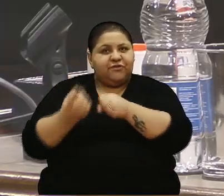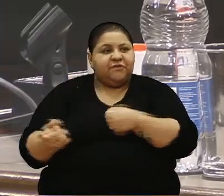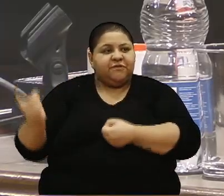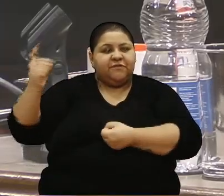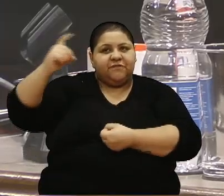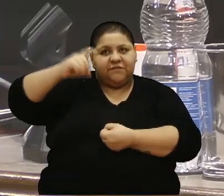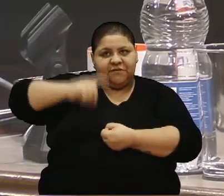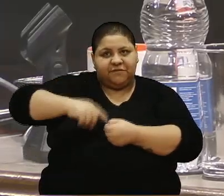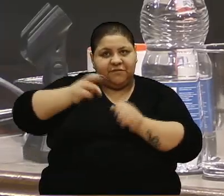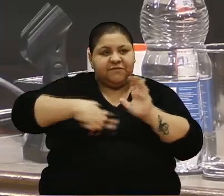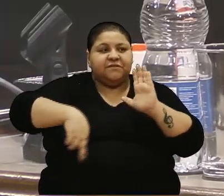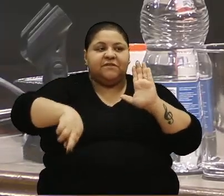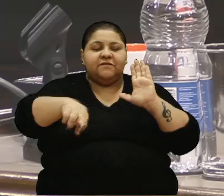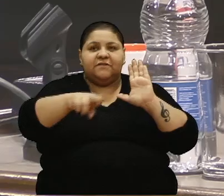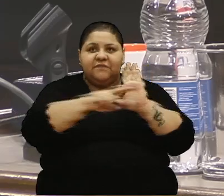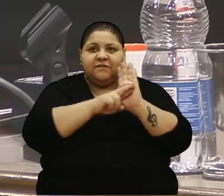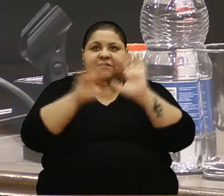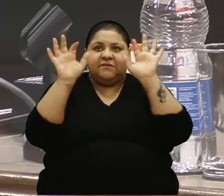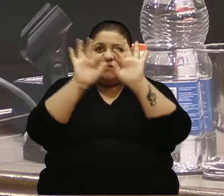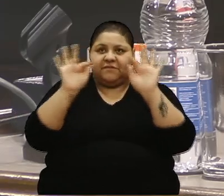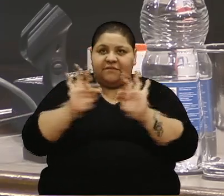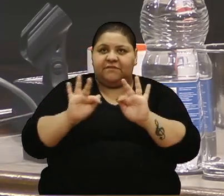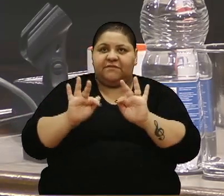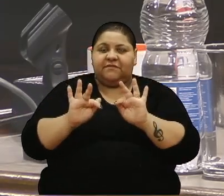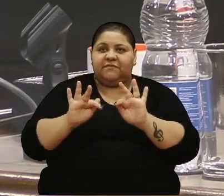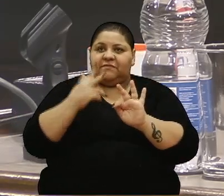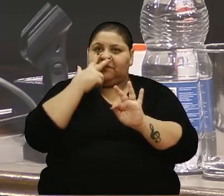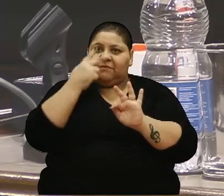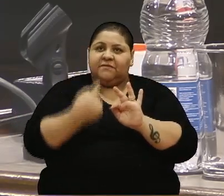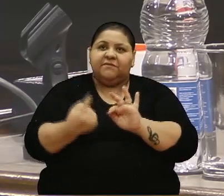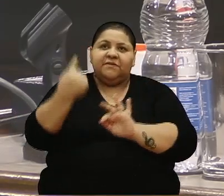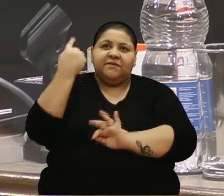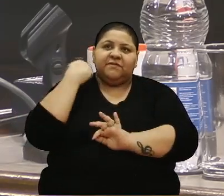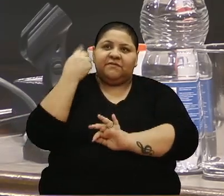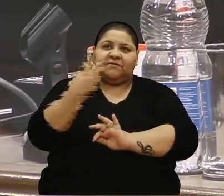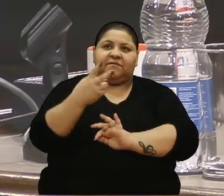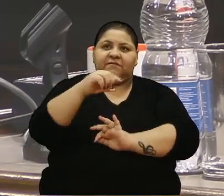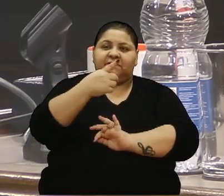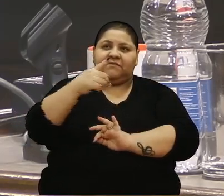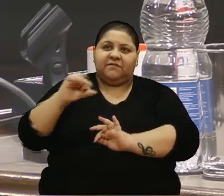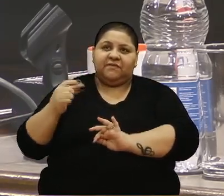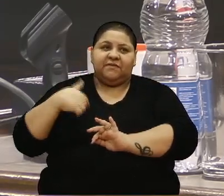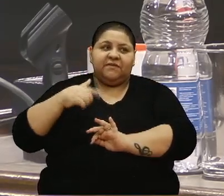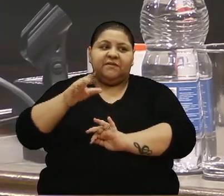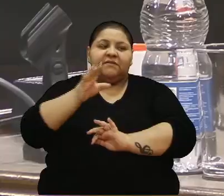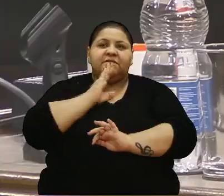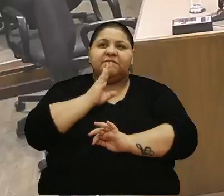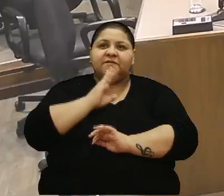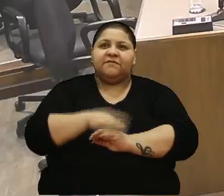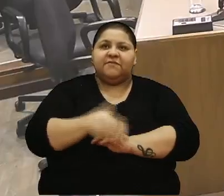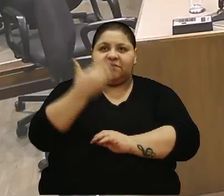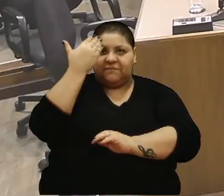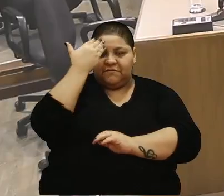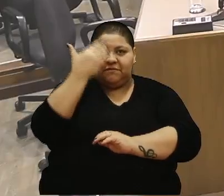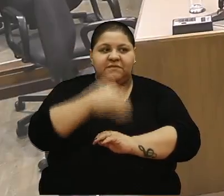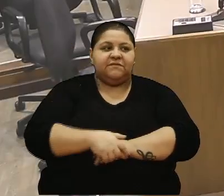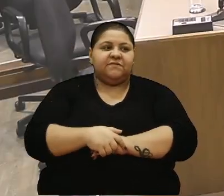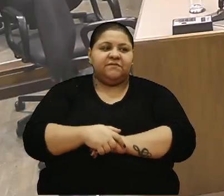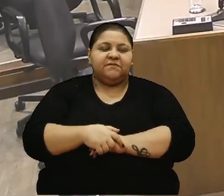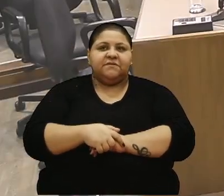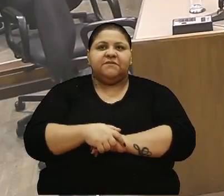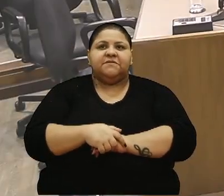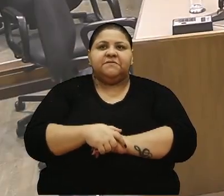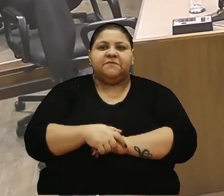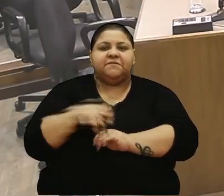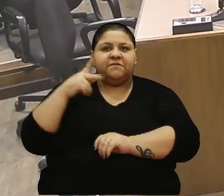volte recuperado e feliz como tu era lá em 2019, quando eu te conheci. Gratidão, vereador. Vereador